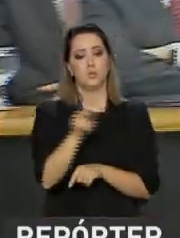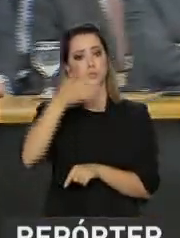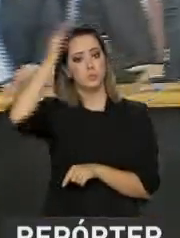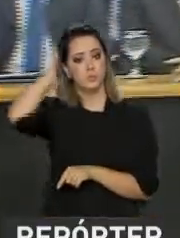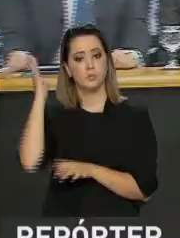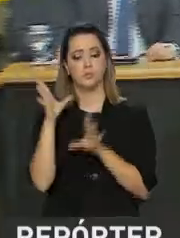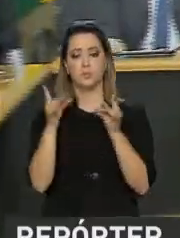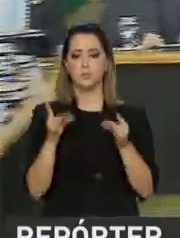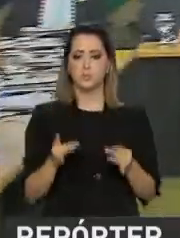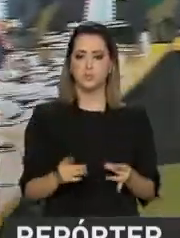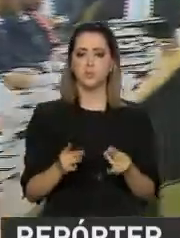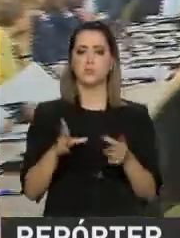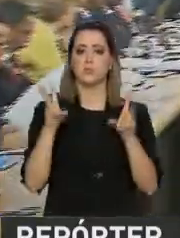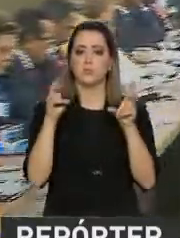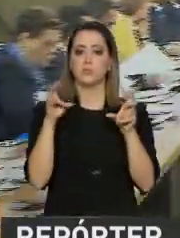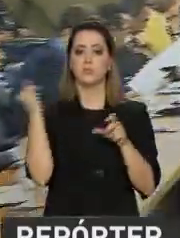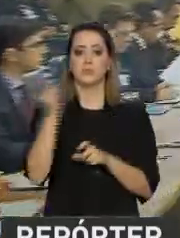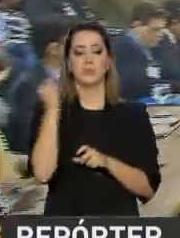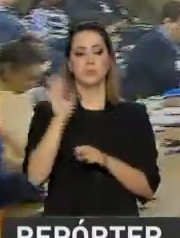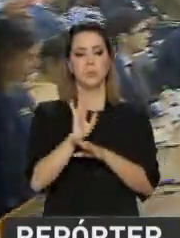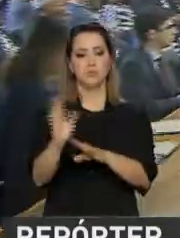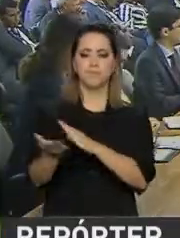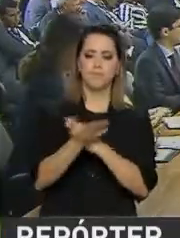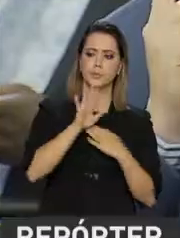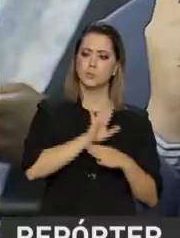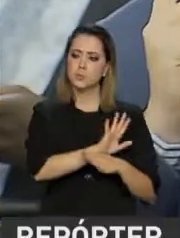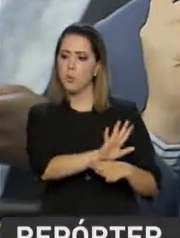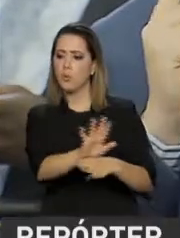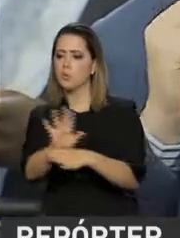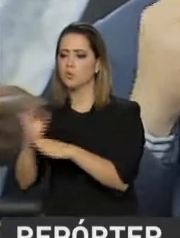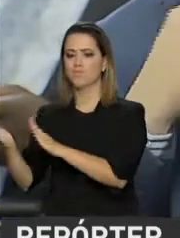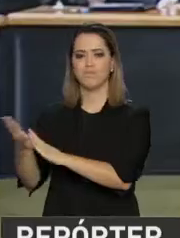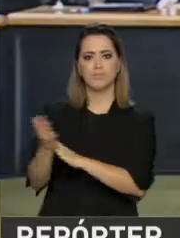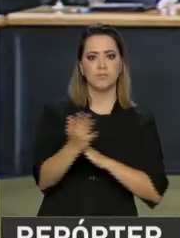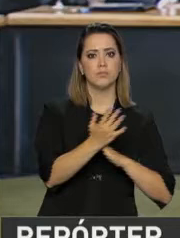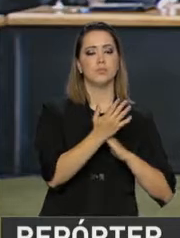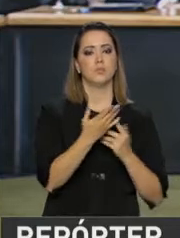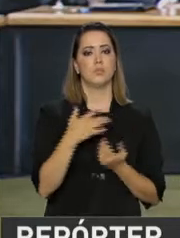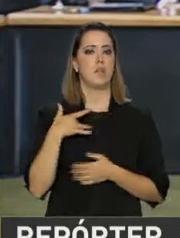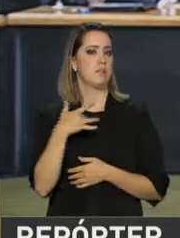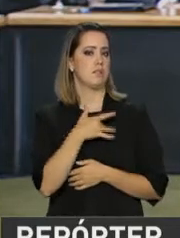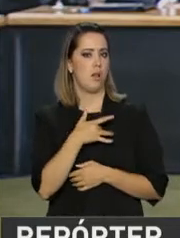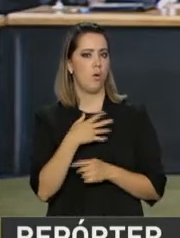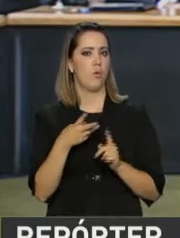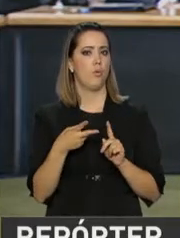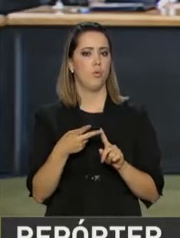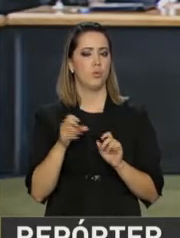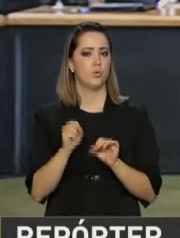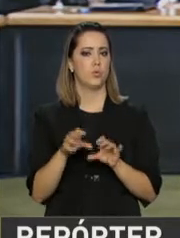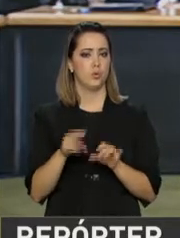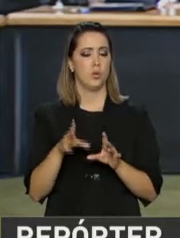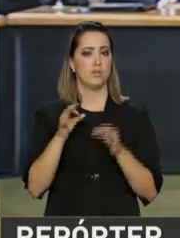destacou temas importantes para a cooperação entre os países da cplp saúde educação justiça e